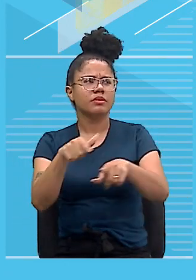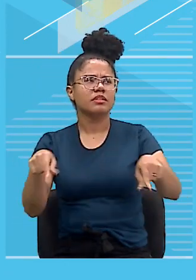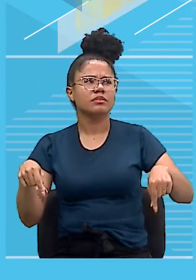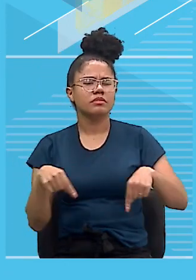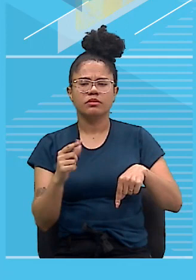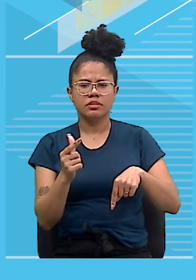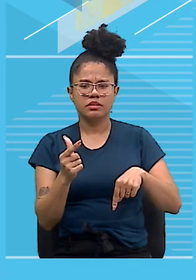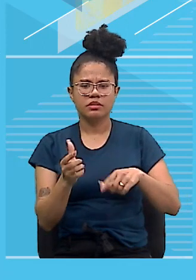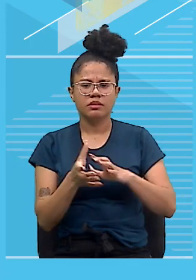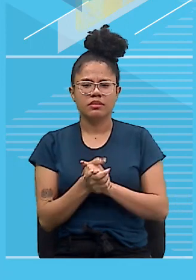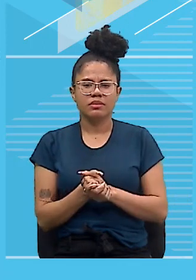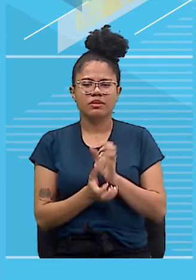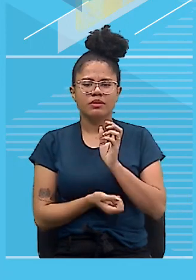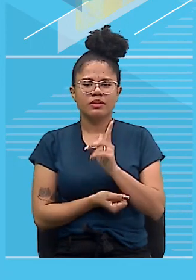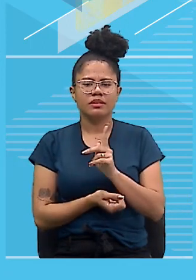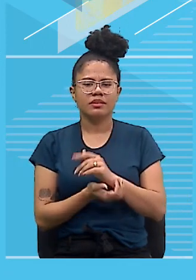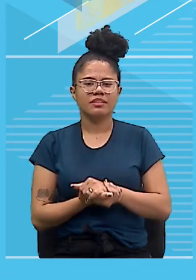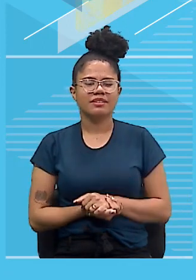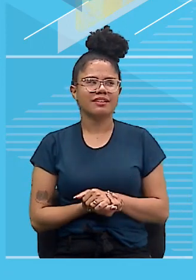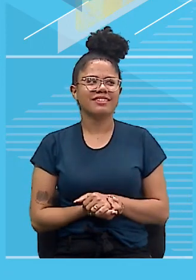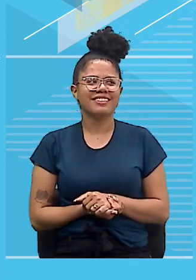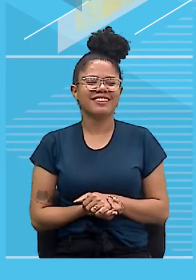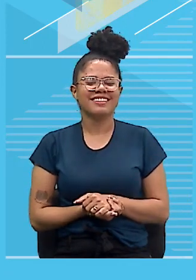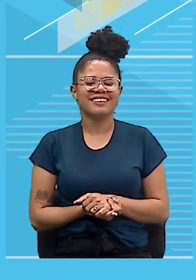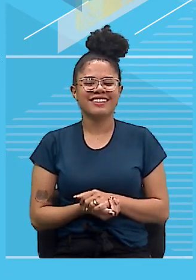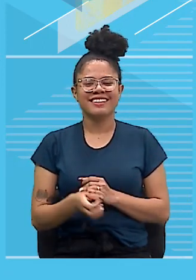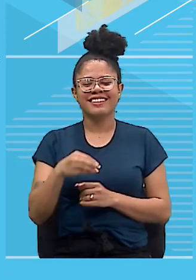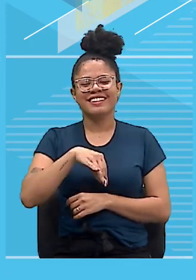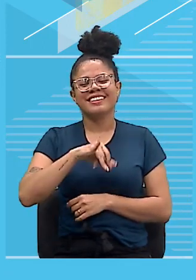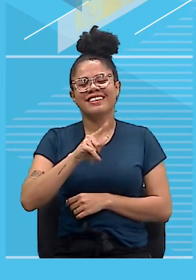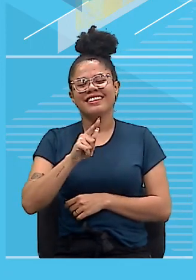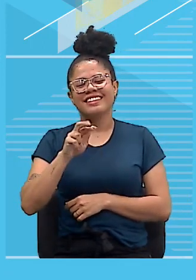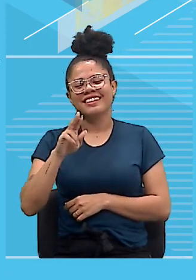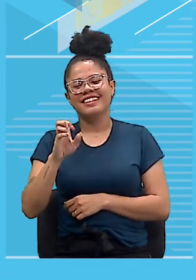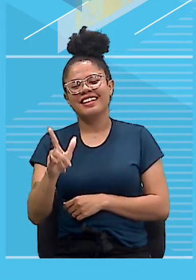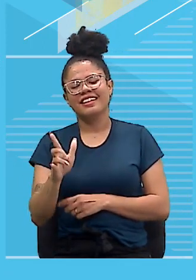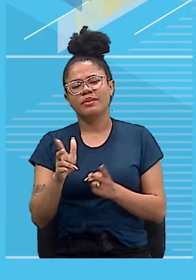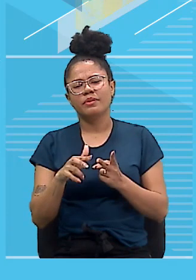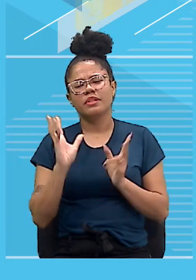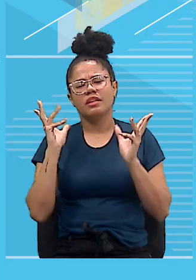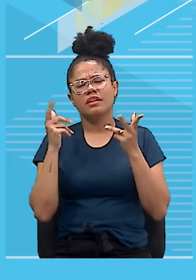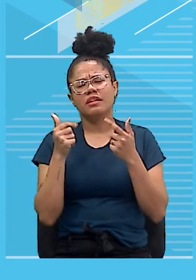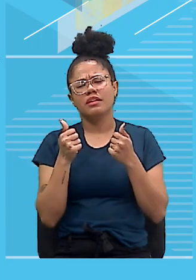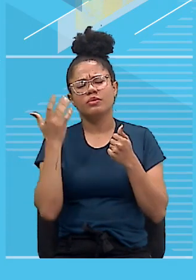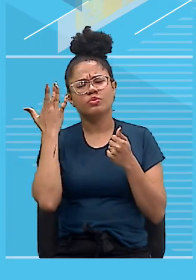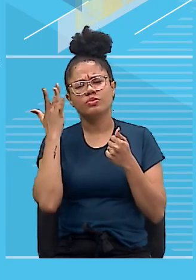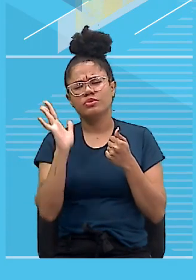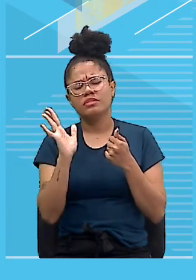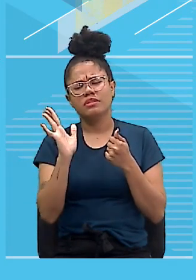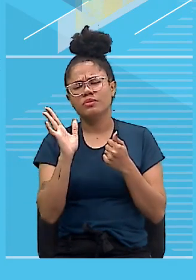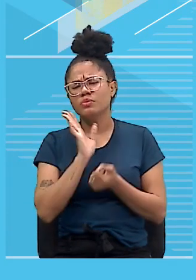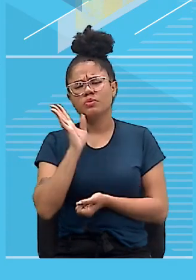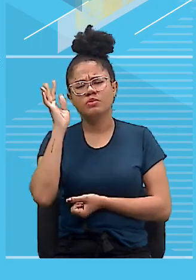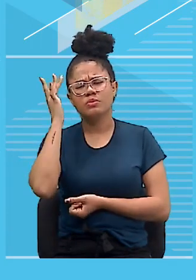tem não né tô confundindo Miguel Leão mandou outra cidade Açude barragem na região de vocês